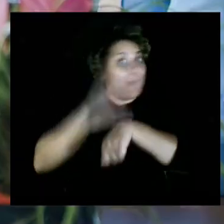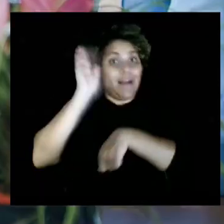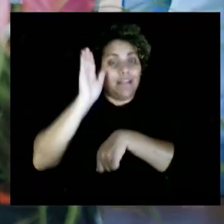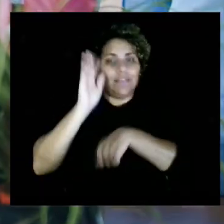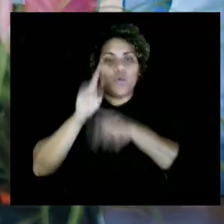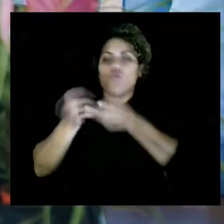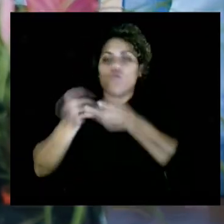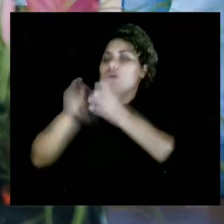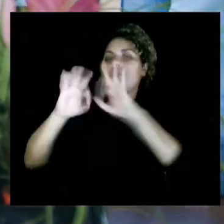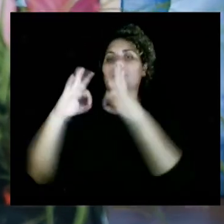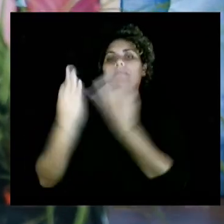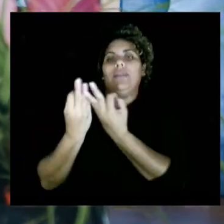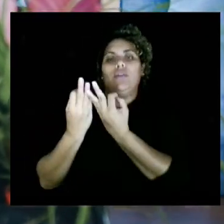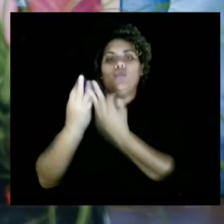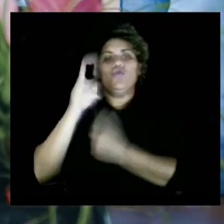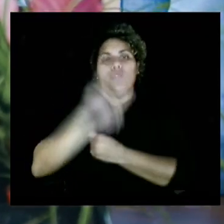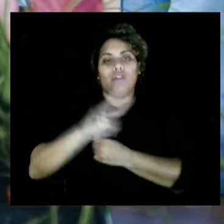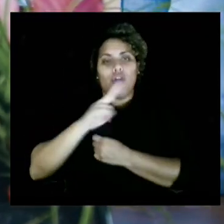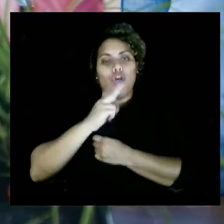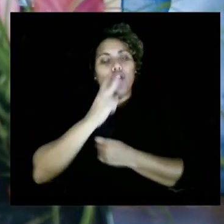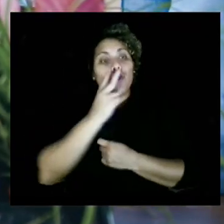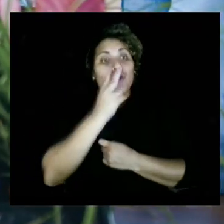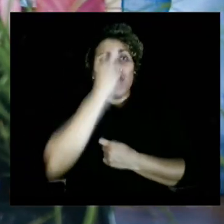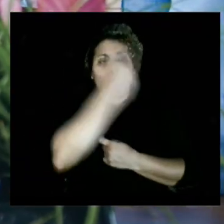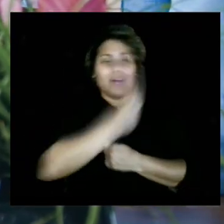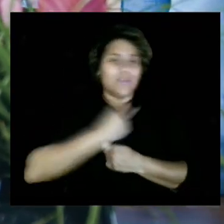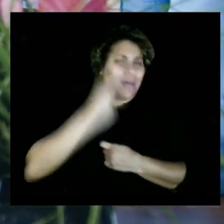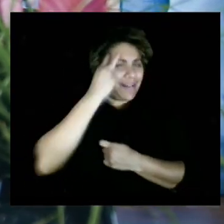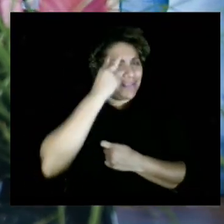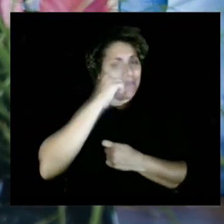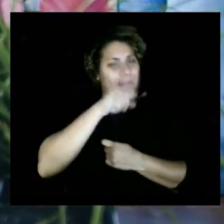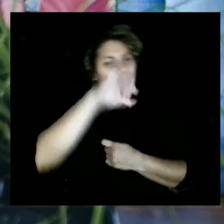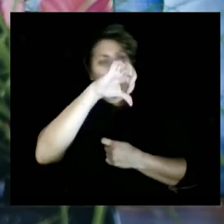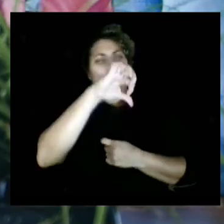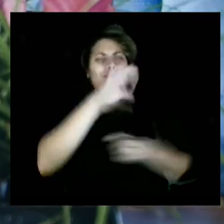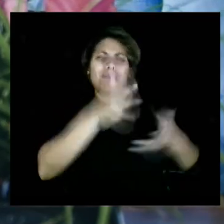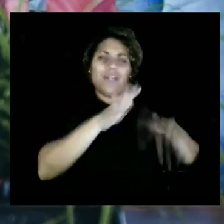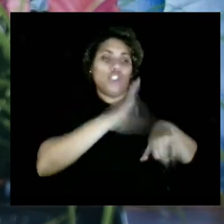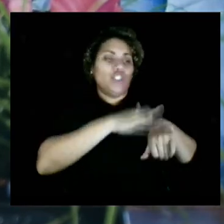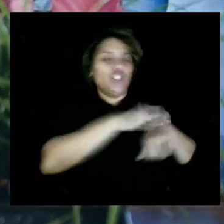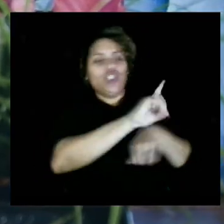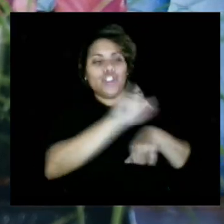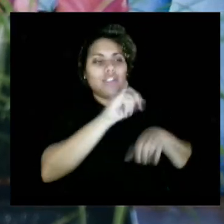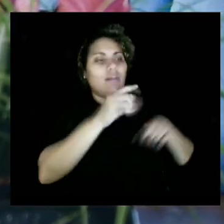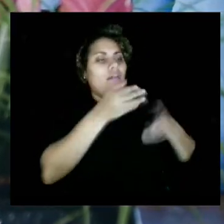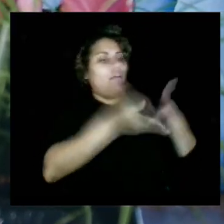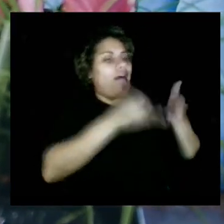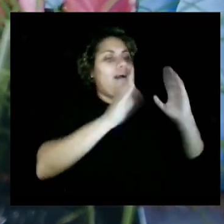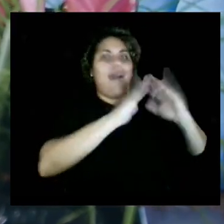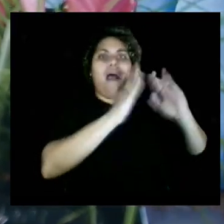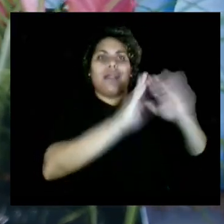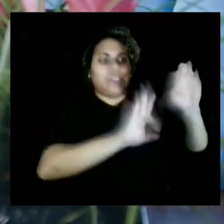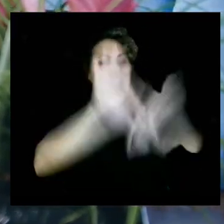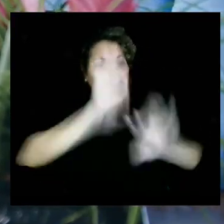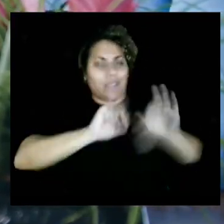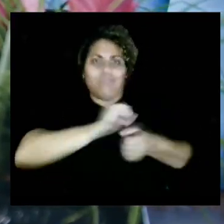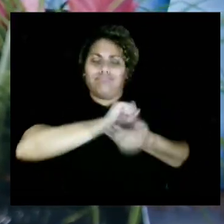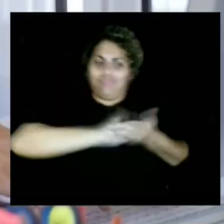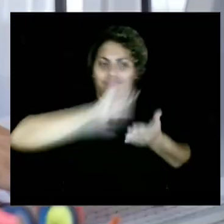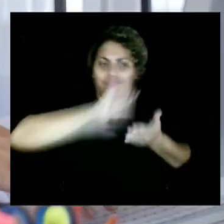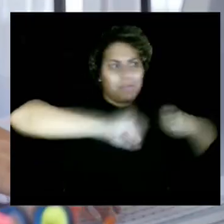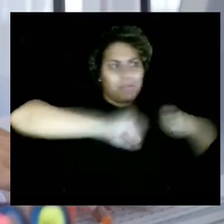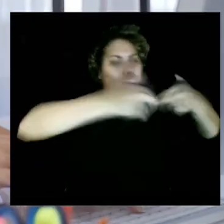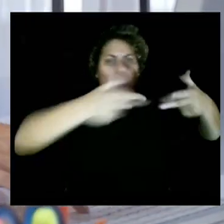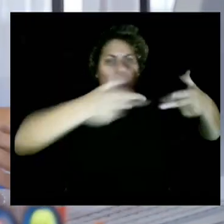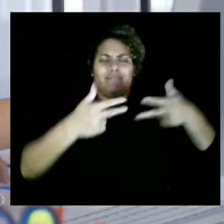consomem 2,9 horas do seu dia nos afazeres domésticos. Praticamente o dobro dos homens, que